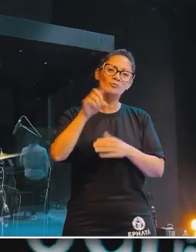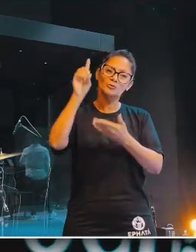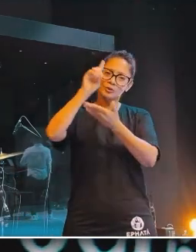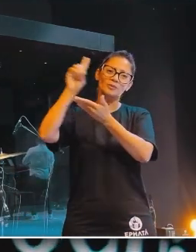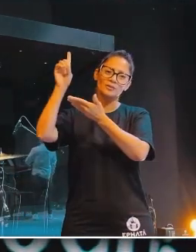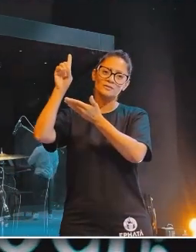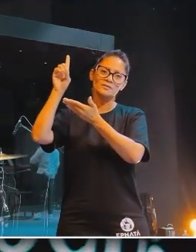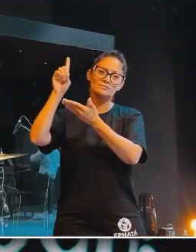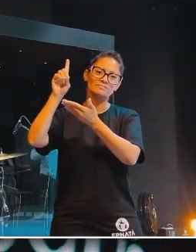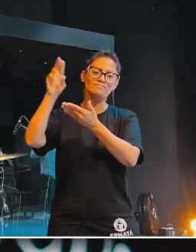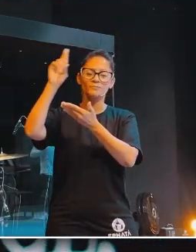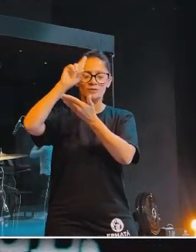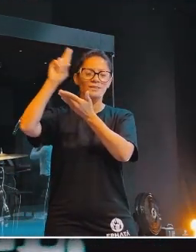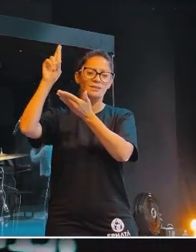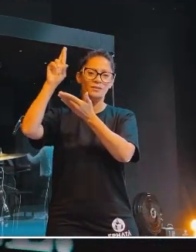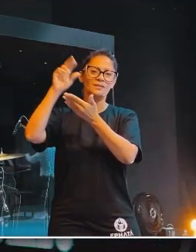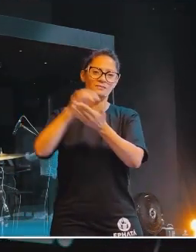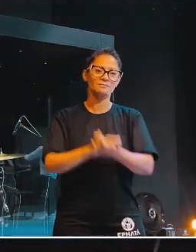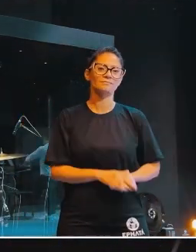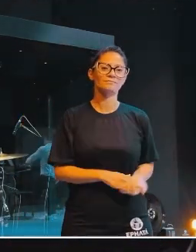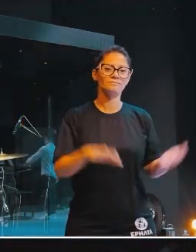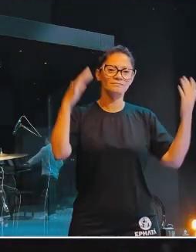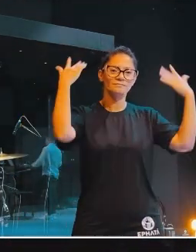confie no Senhor.